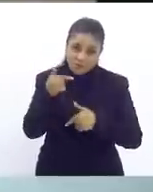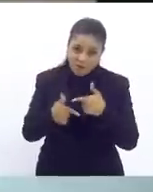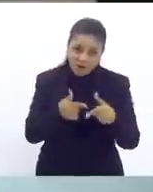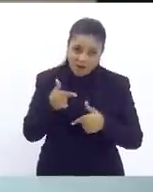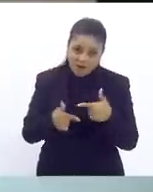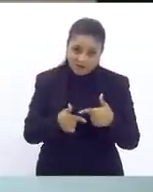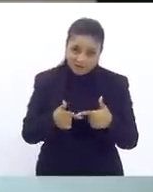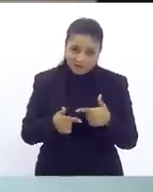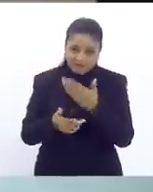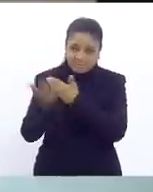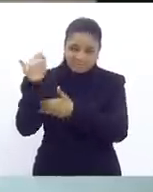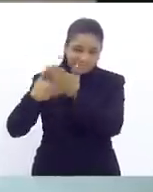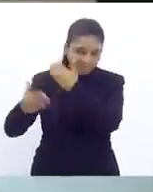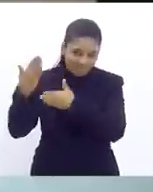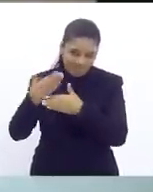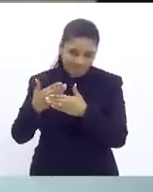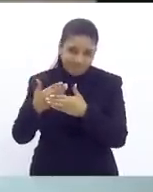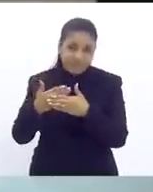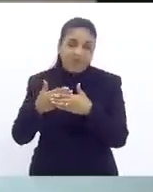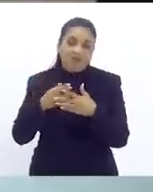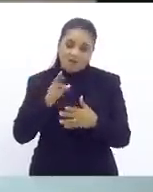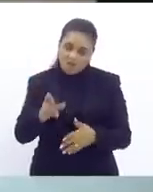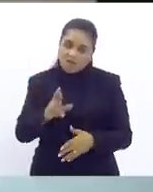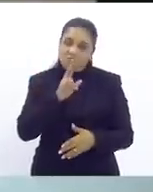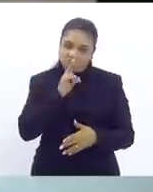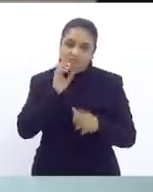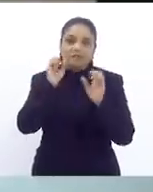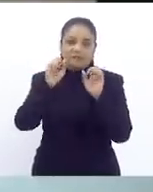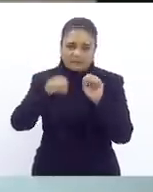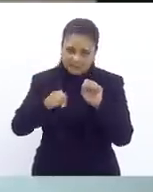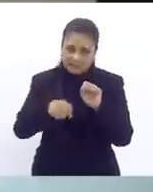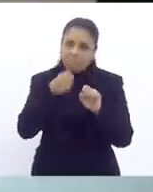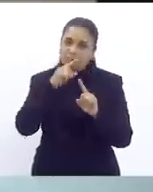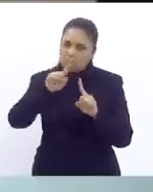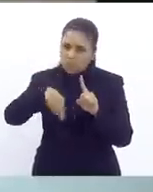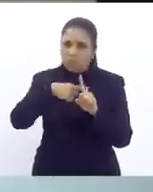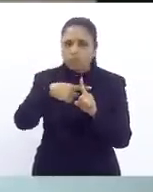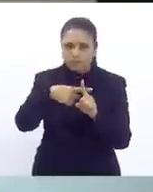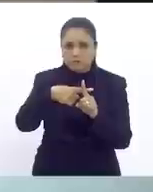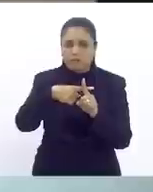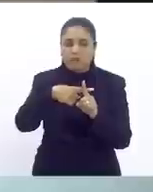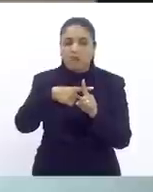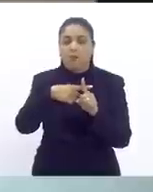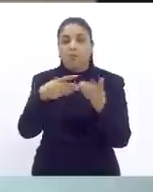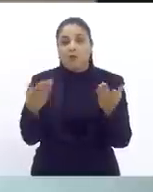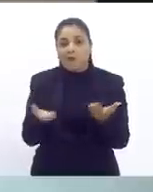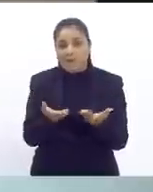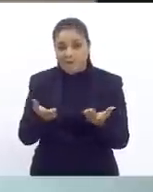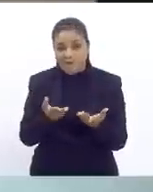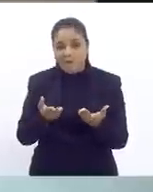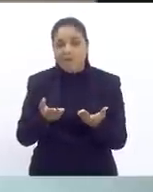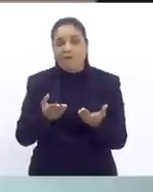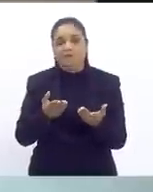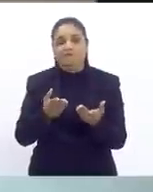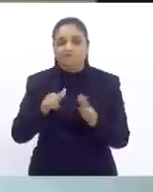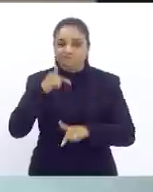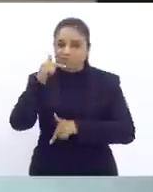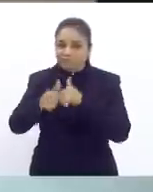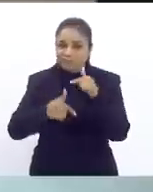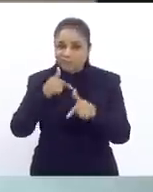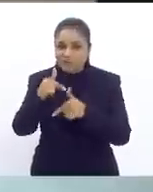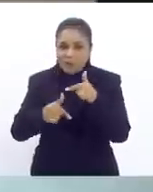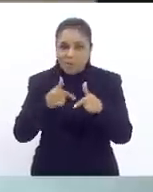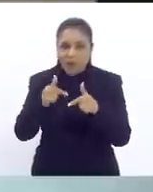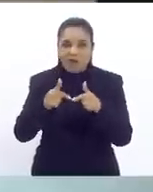vai dar um resultado sim volto a repetir podemos assegurar isso porque porque a forma que a gente implementou irá sanar